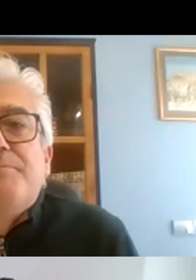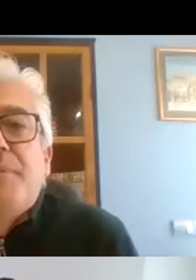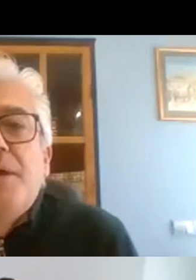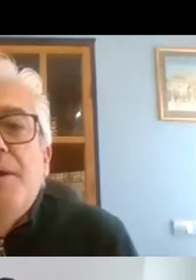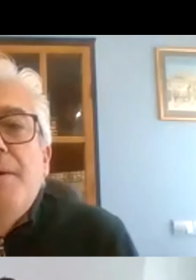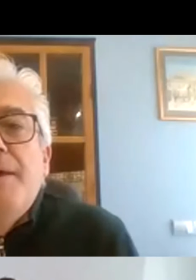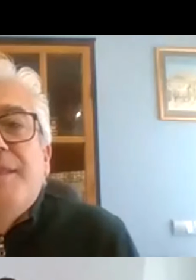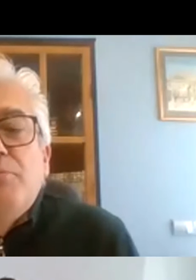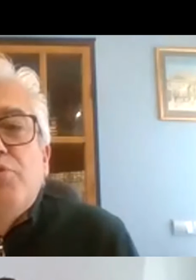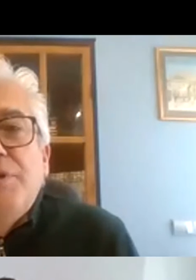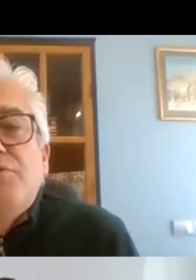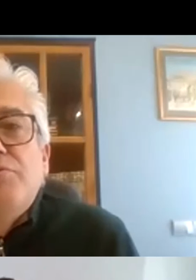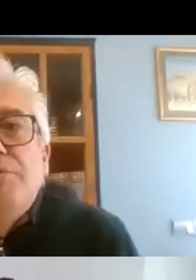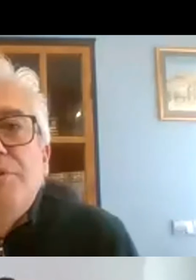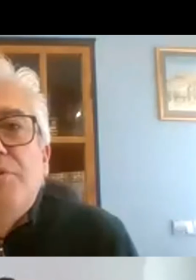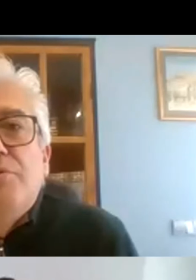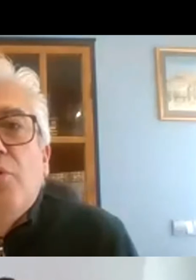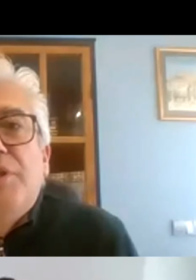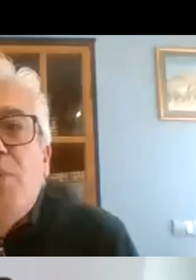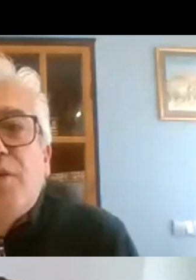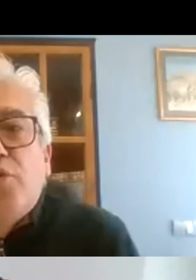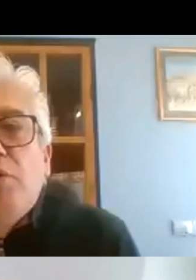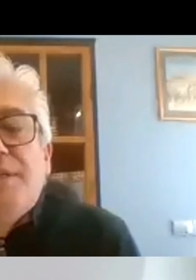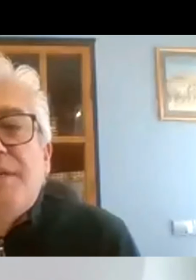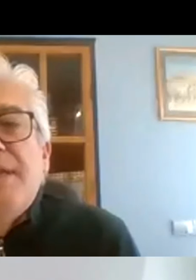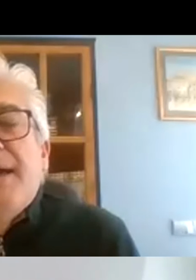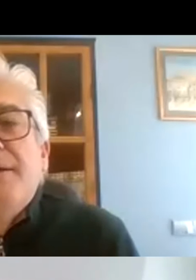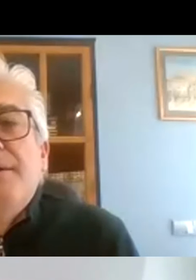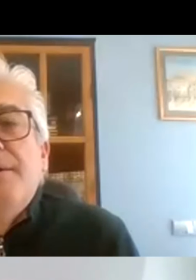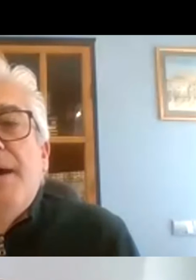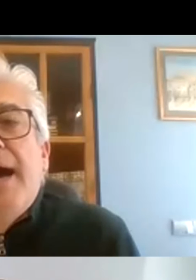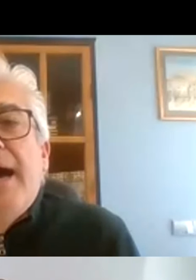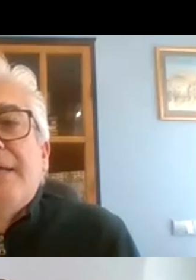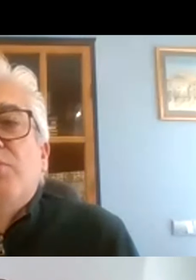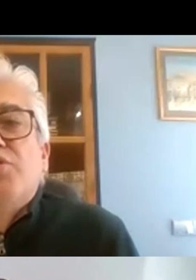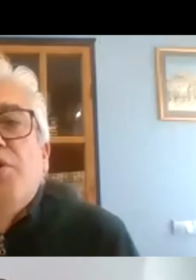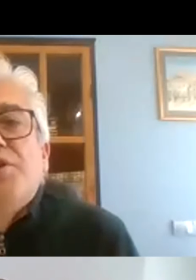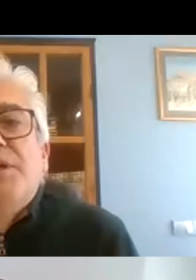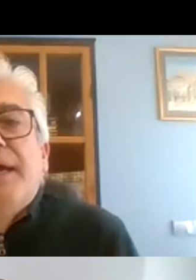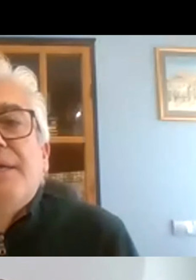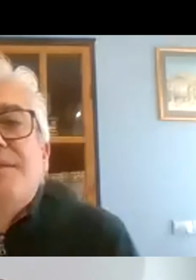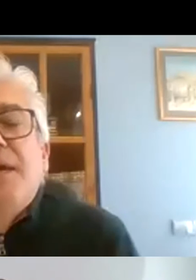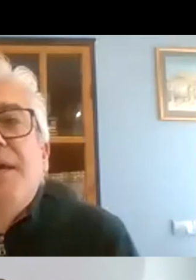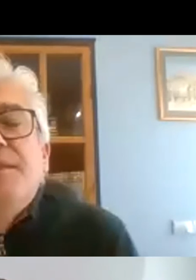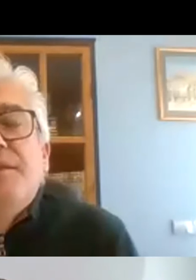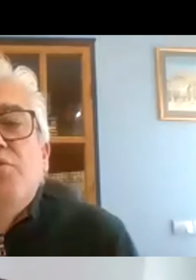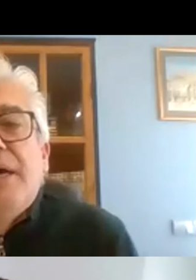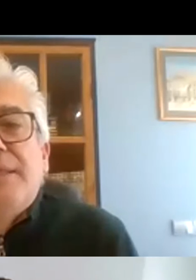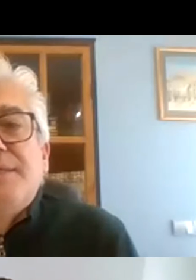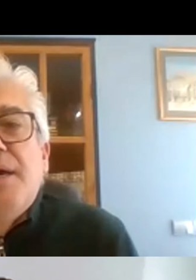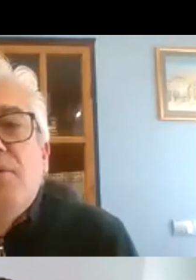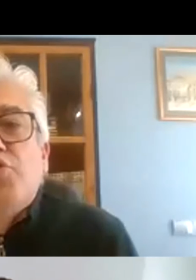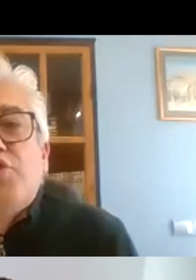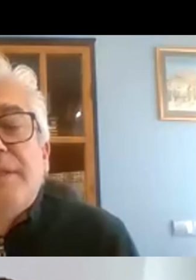específicas. Temos, por isso, de continuar todos a trabalhar. Há situações que carecem ainda de